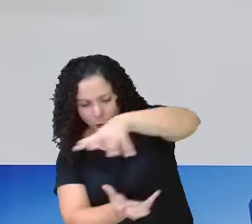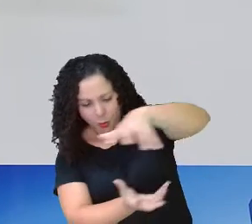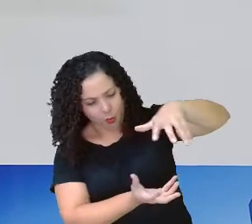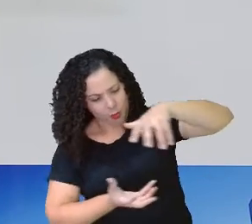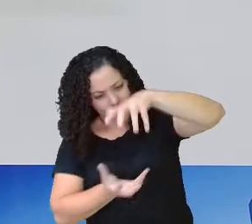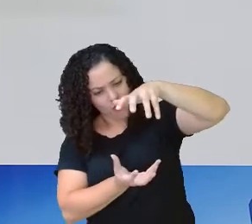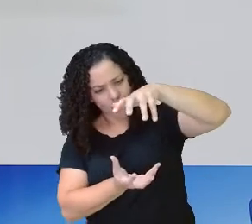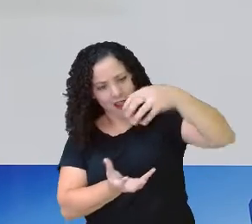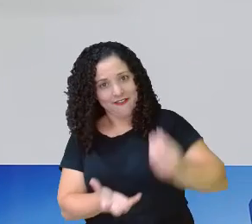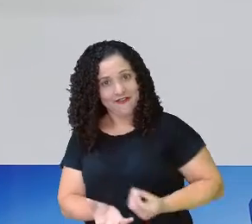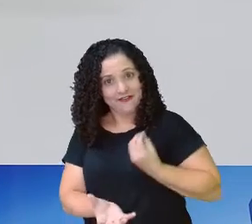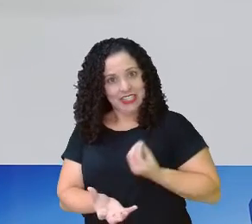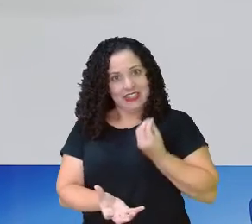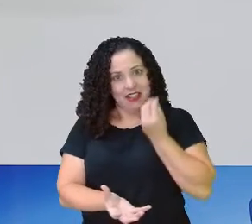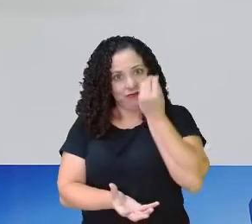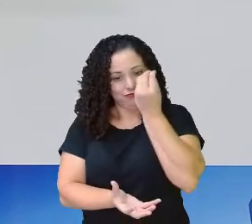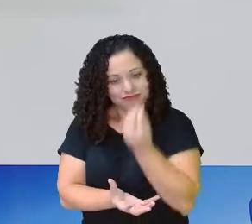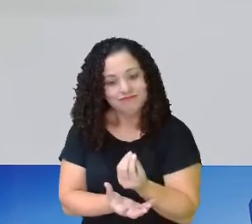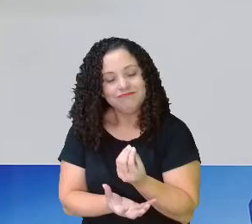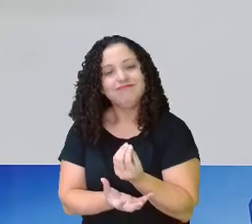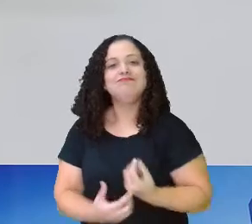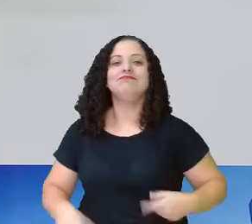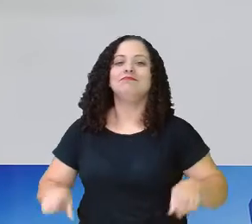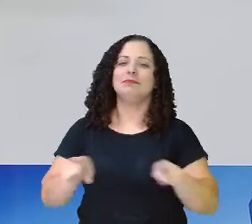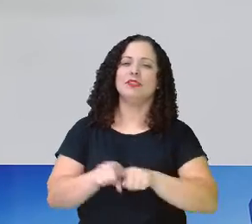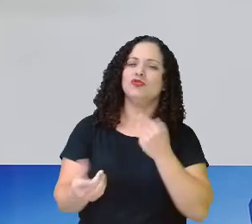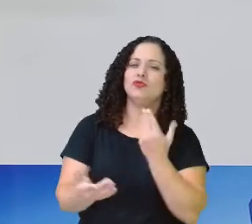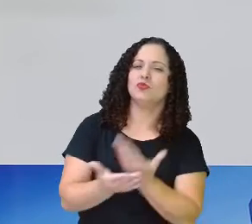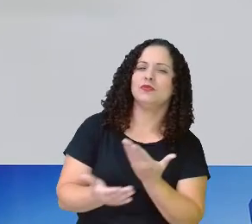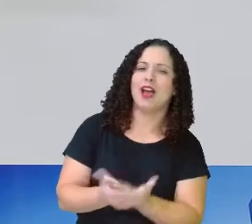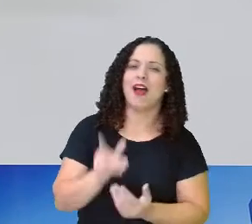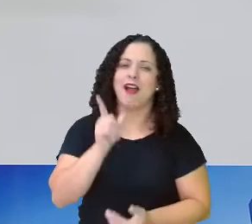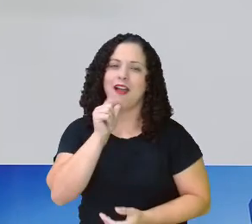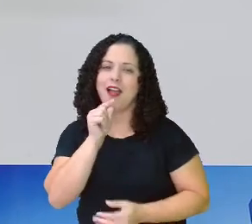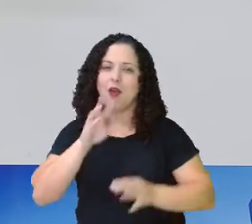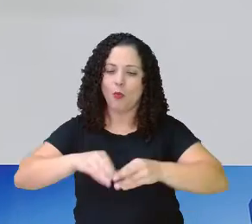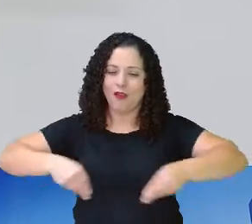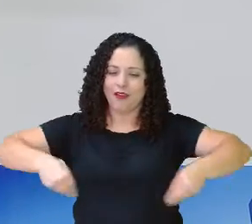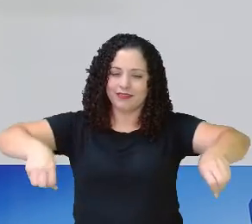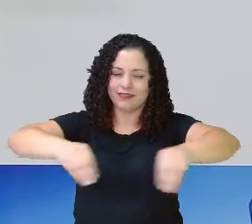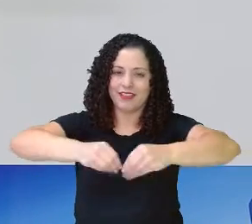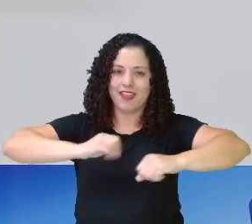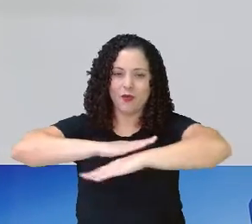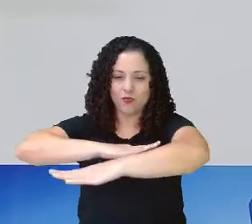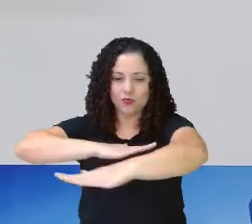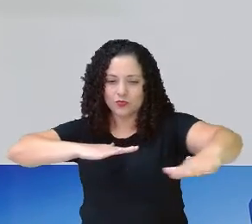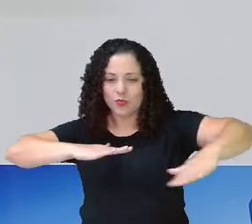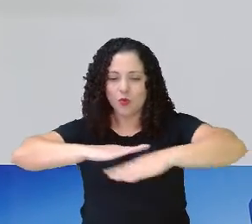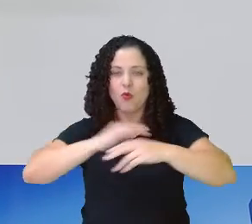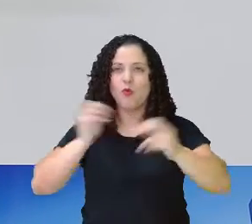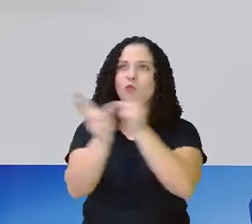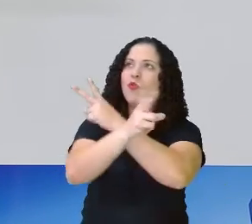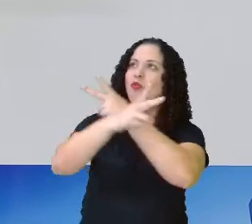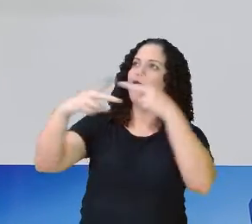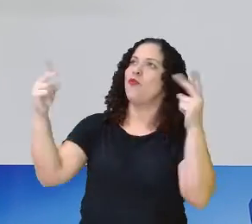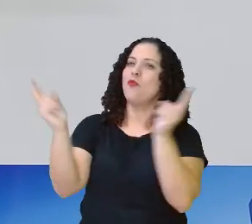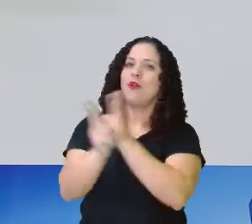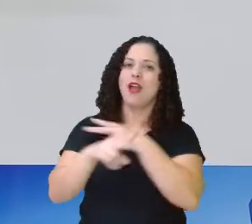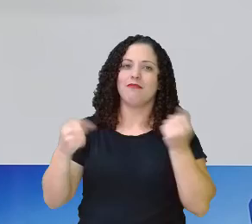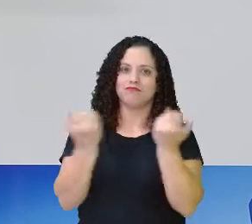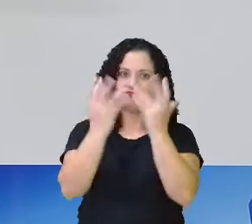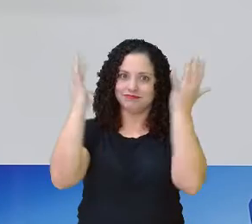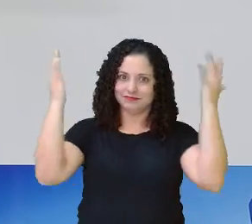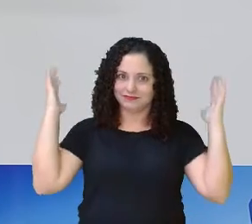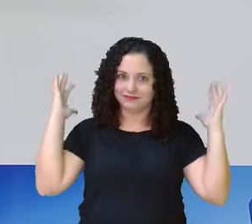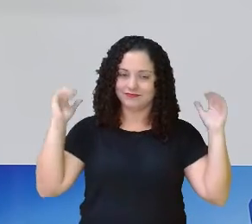meio ambiente, a estudar a água, a terra, o solo, o ar, né? E agora,